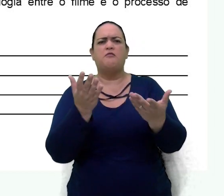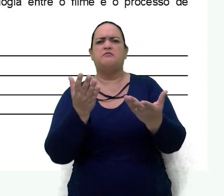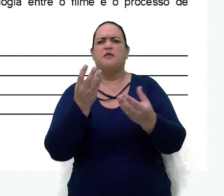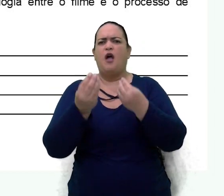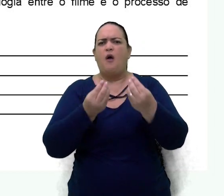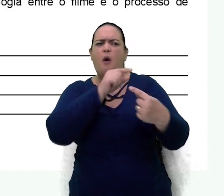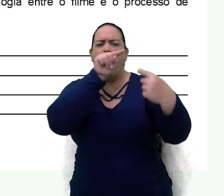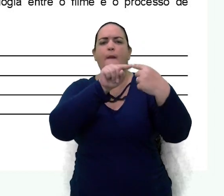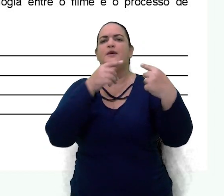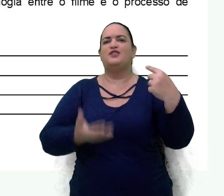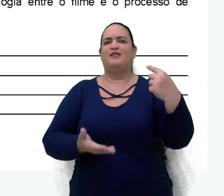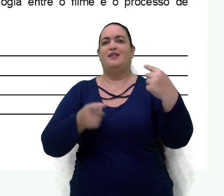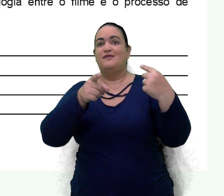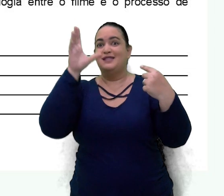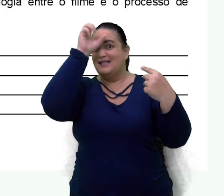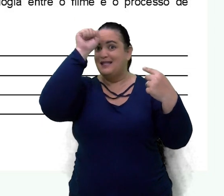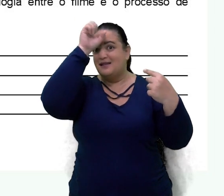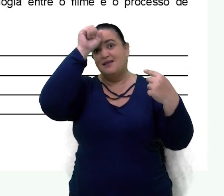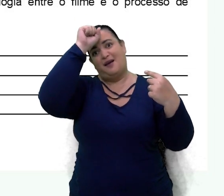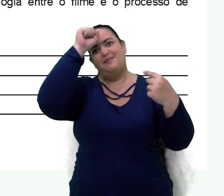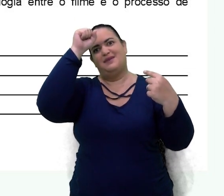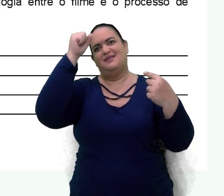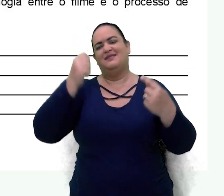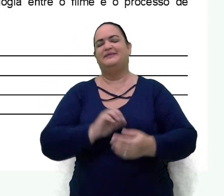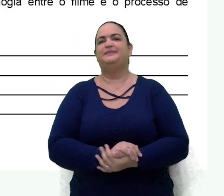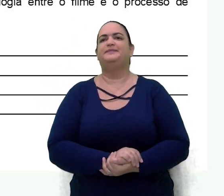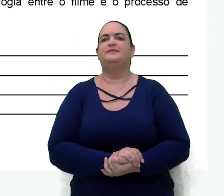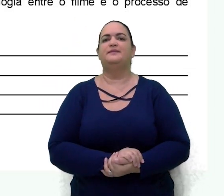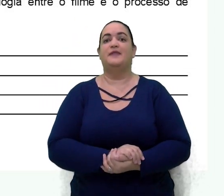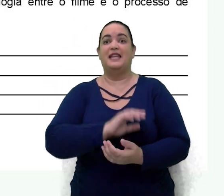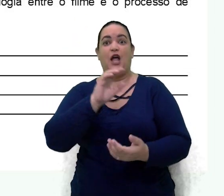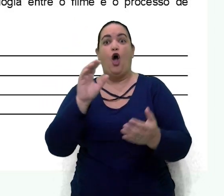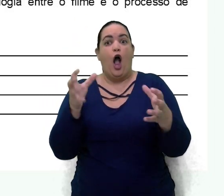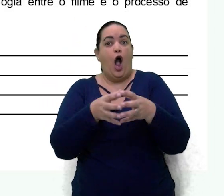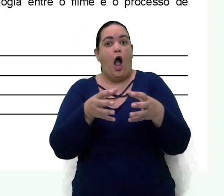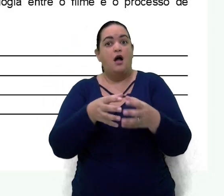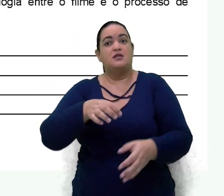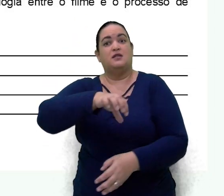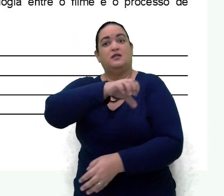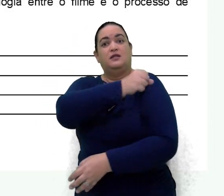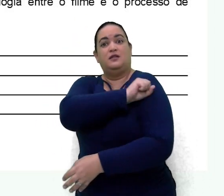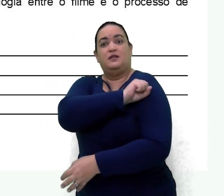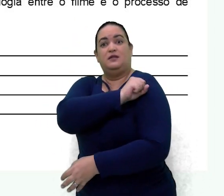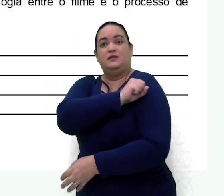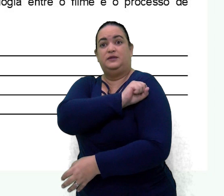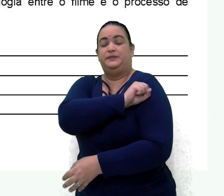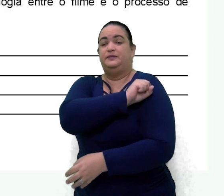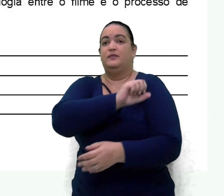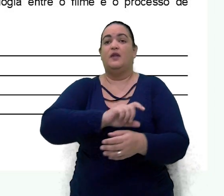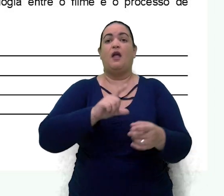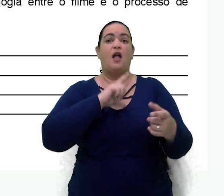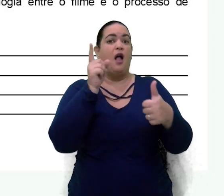Qual o objetivo e que vocês aprendam com essas atividades. Para o 8º ano, nós fizemos o seguinte. A primeira